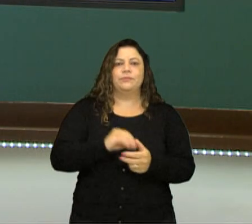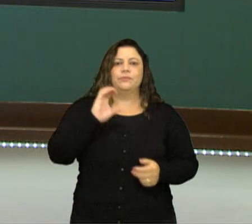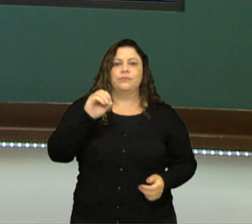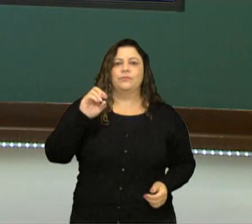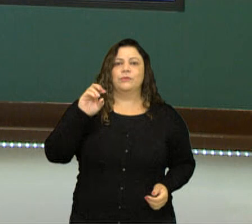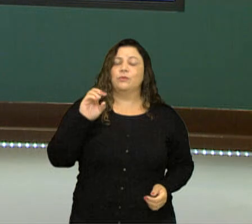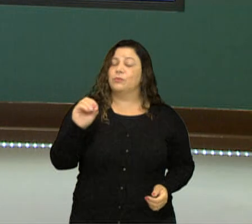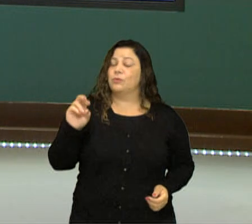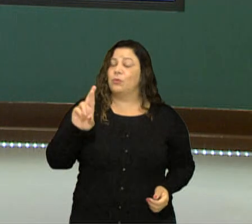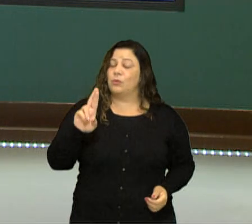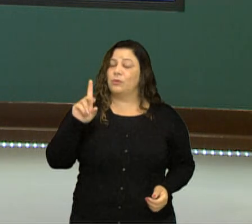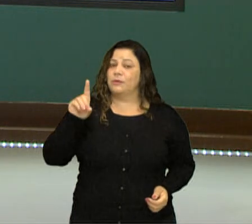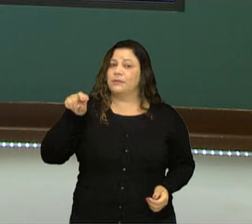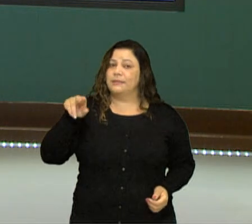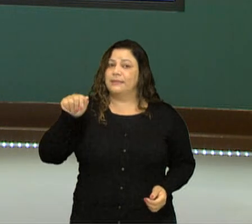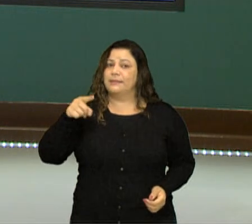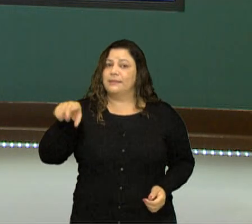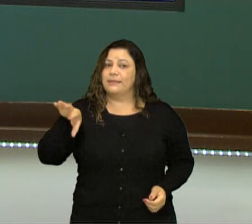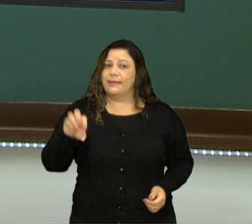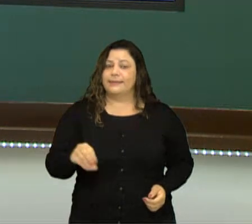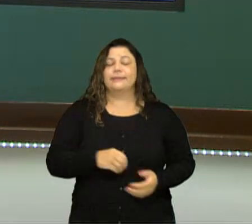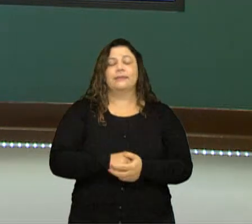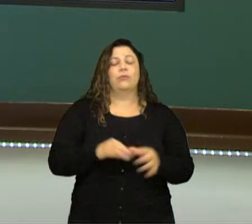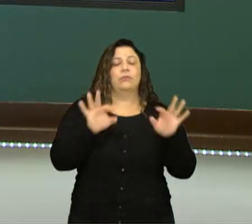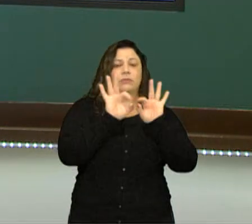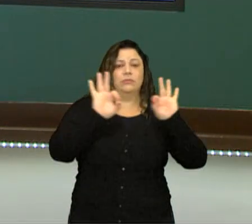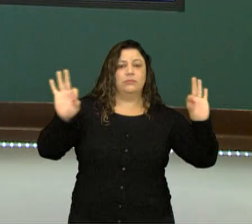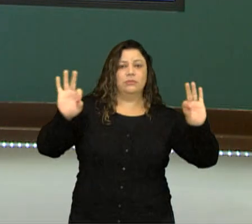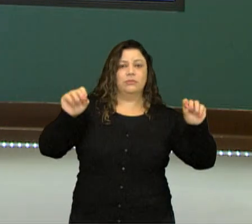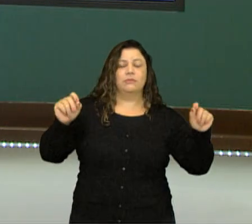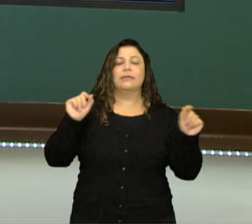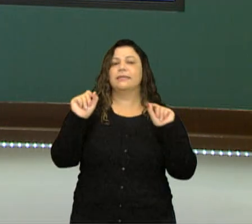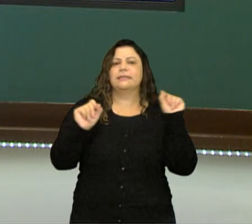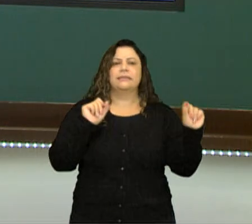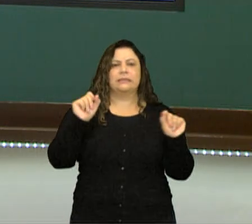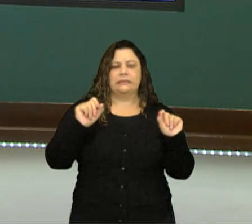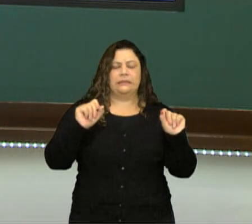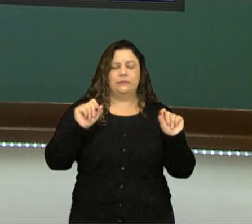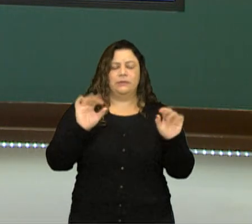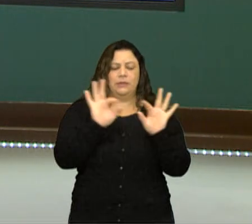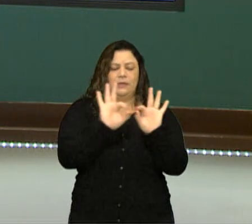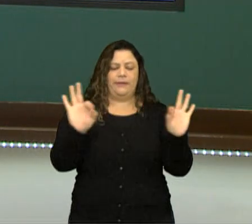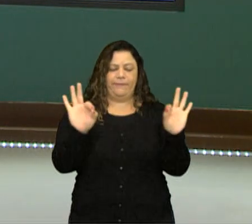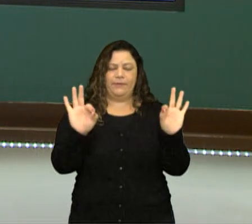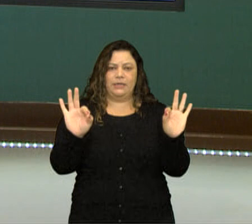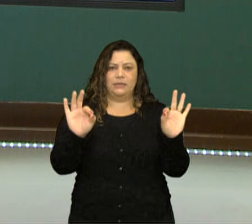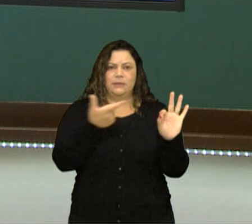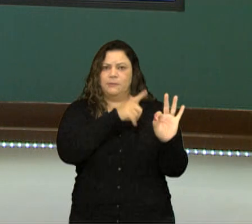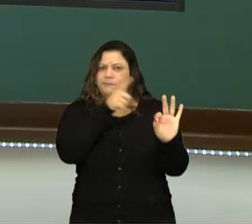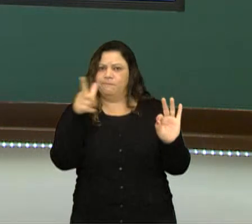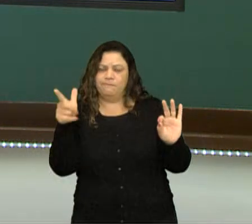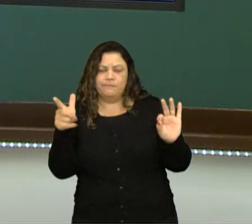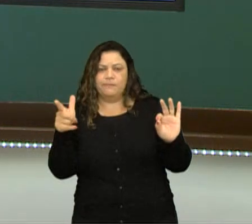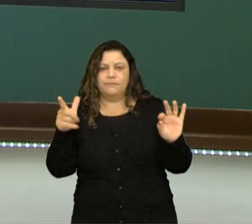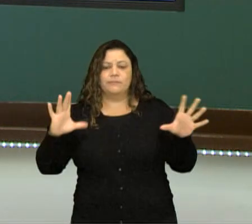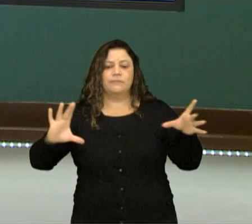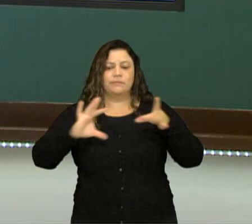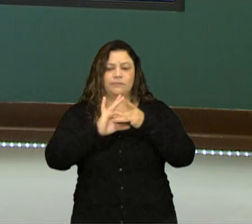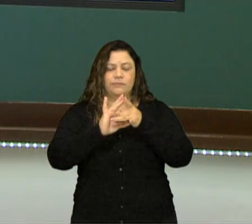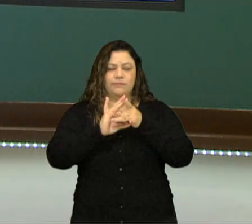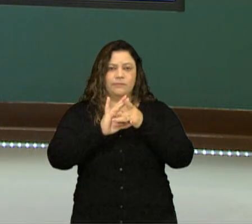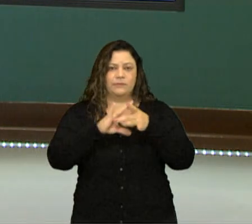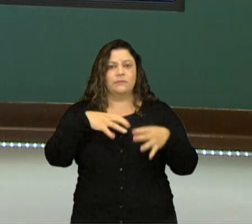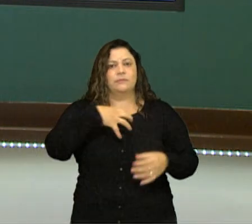É aquele constituído por orações coordenadas, que são orações que, embora mantenham entre si relações